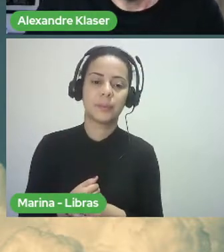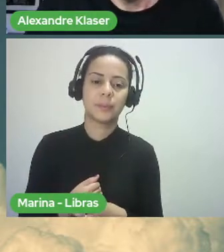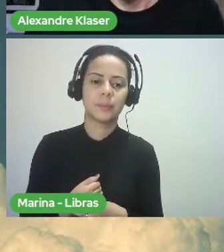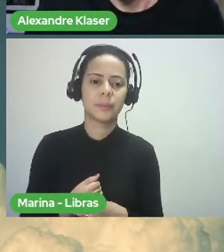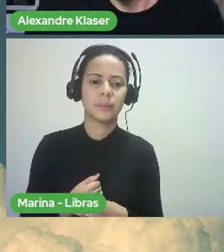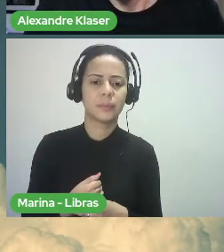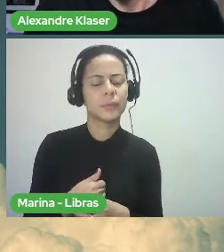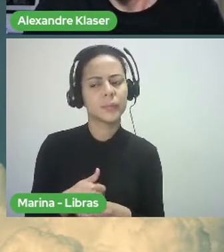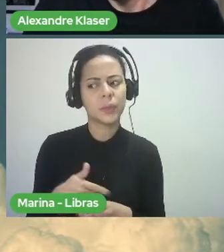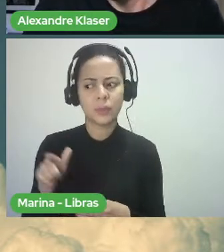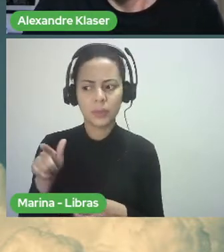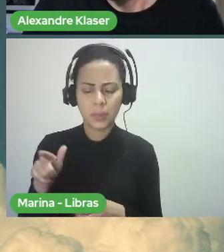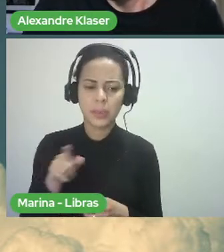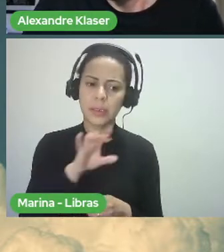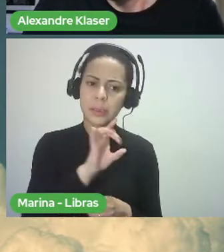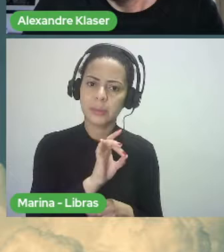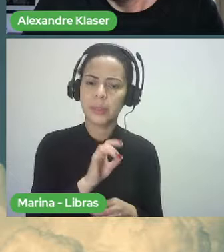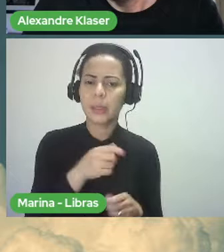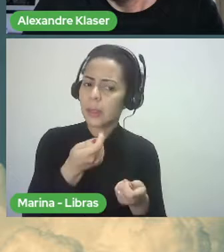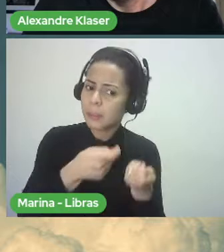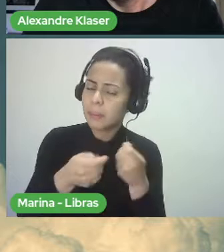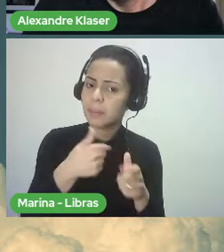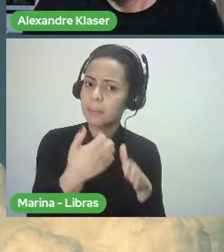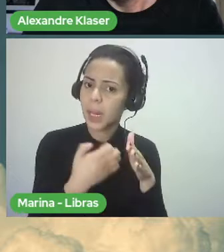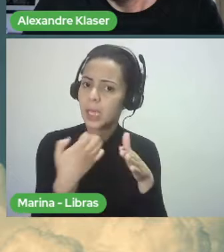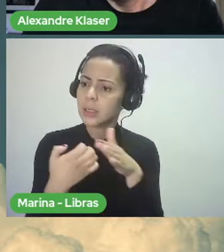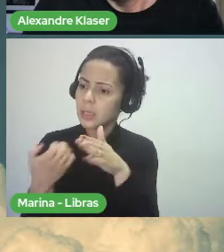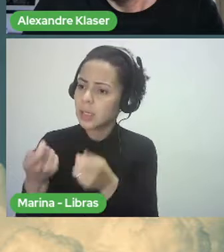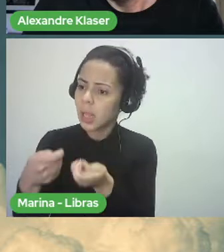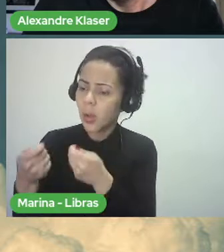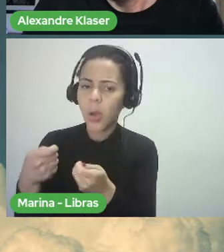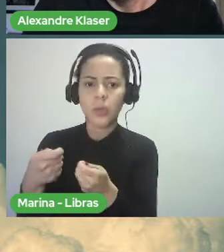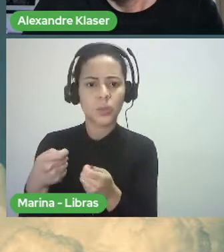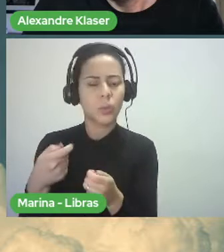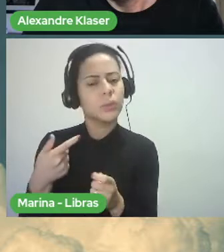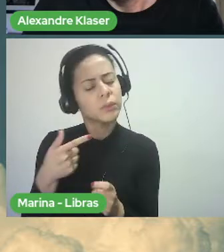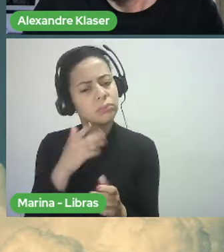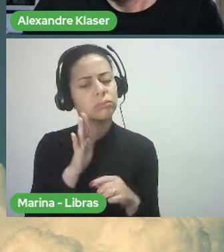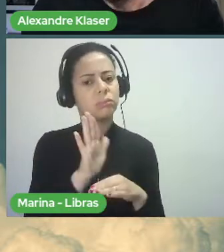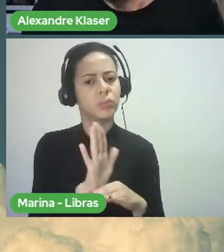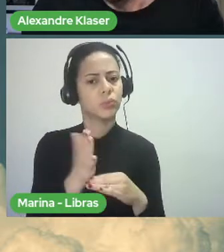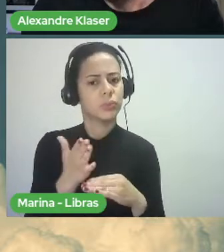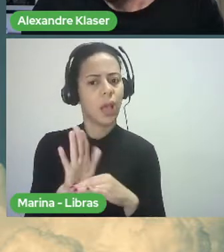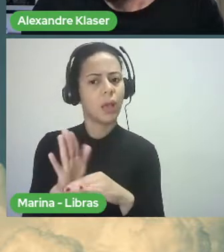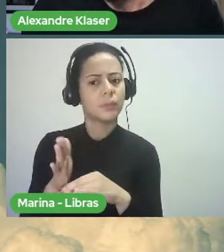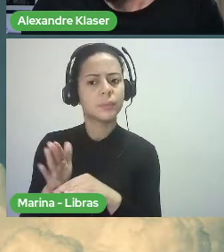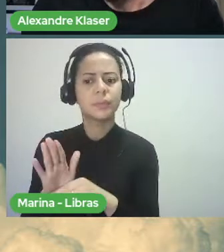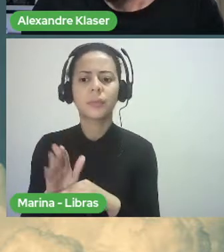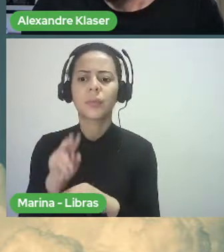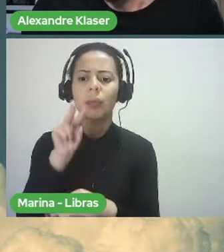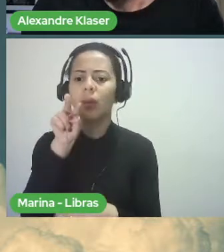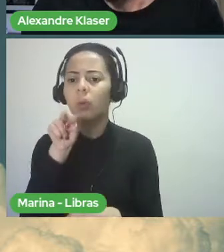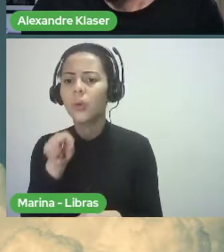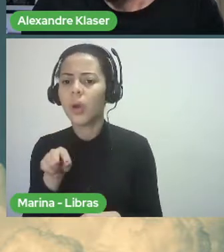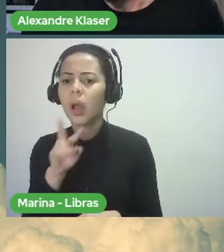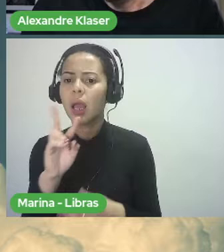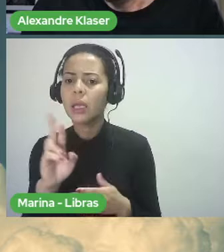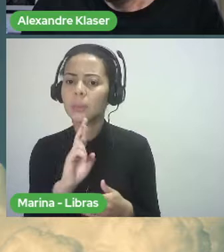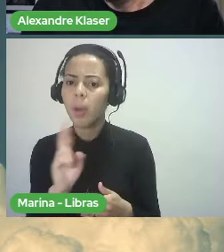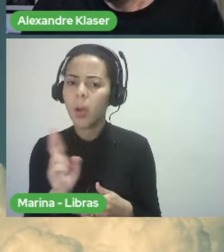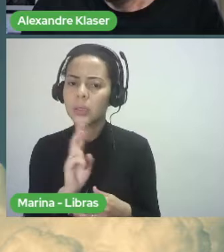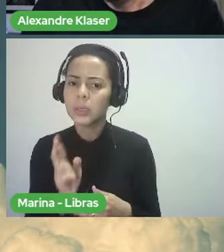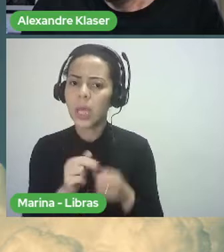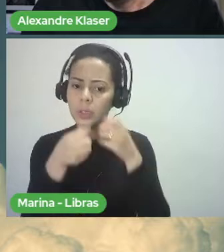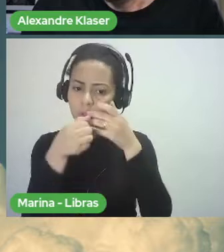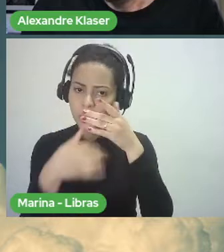para o seu negócio, para o seu contexto. Já estou vendo algumas respostas aqui. Temos um pouco de